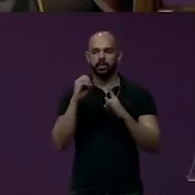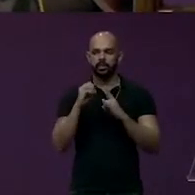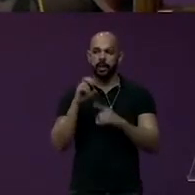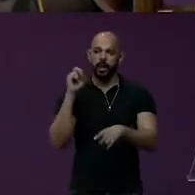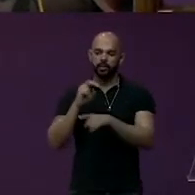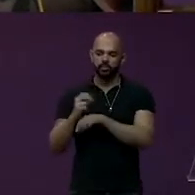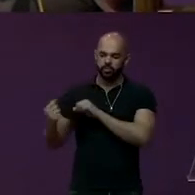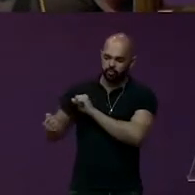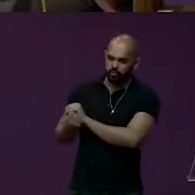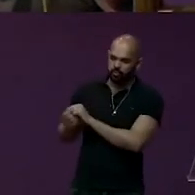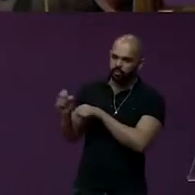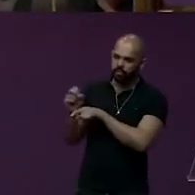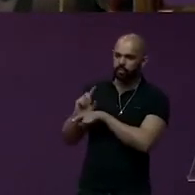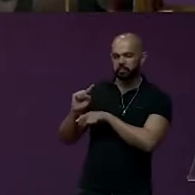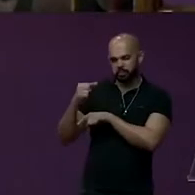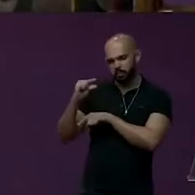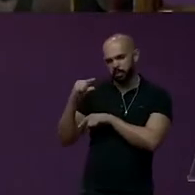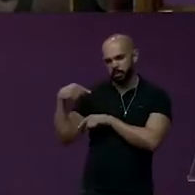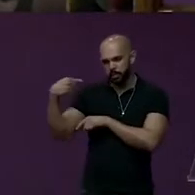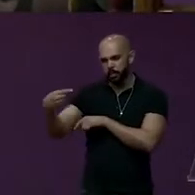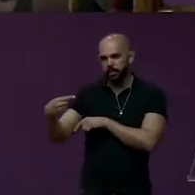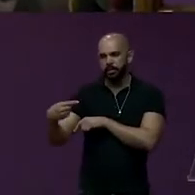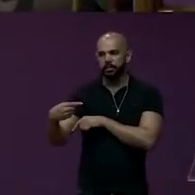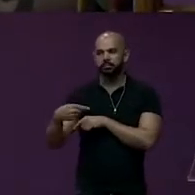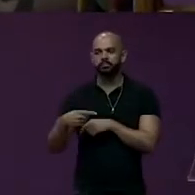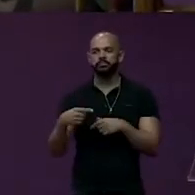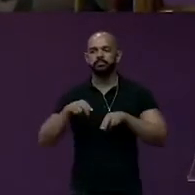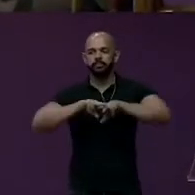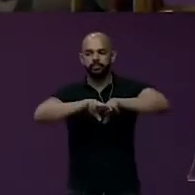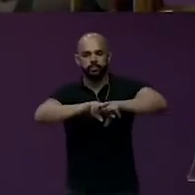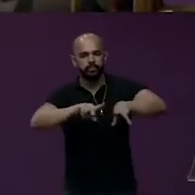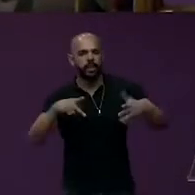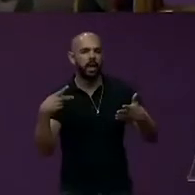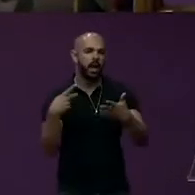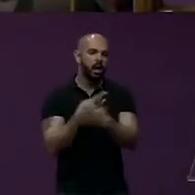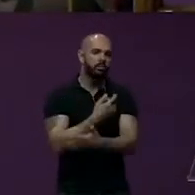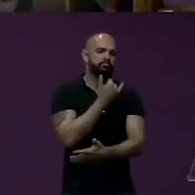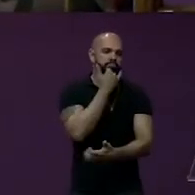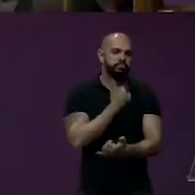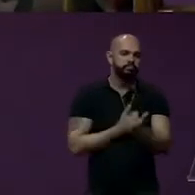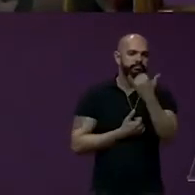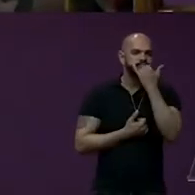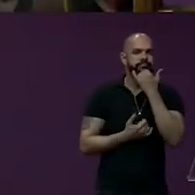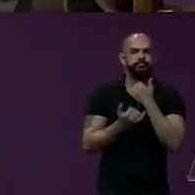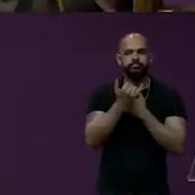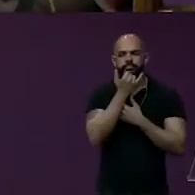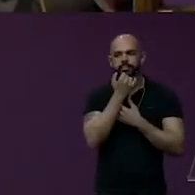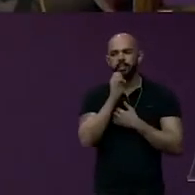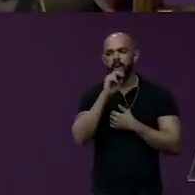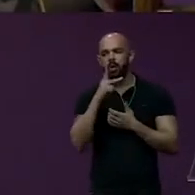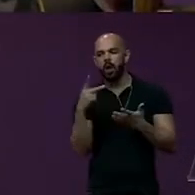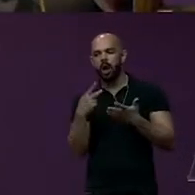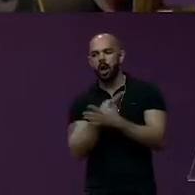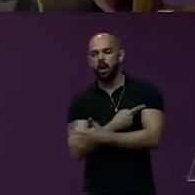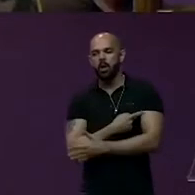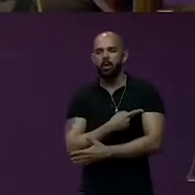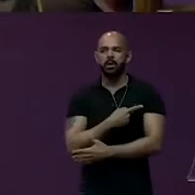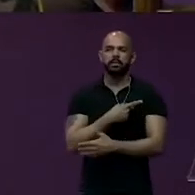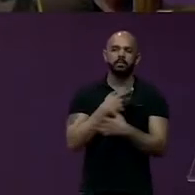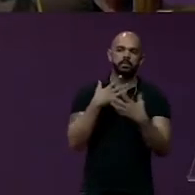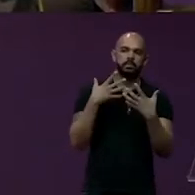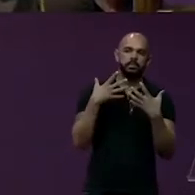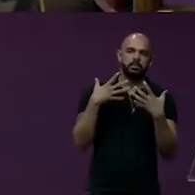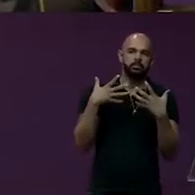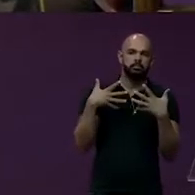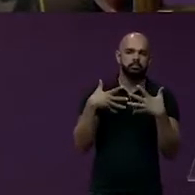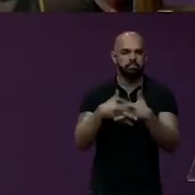praticamente comigo para casa um pouco depois. Então, sei lá, por uma série de contingências ou as situações de pressão, a gente não